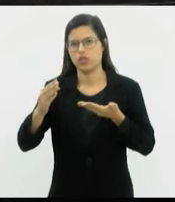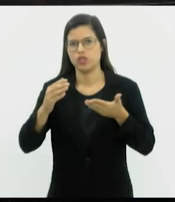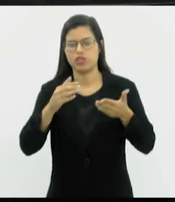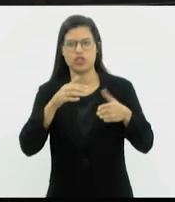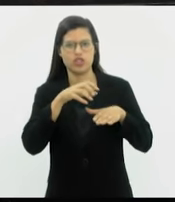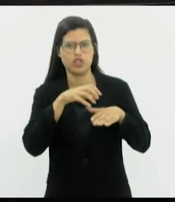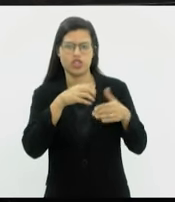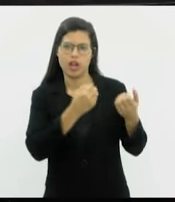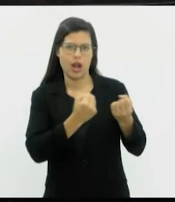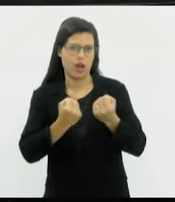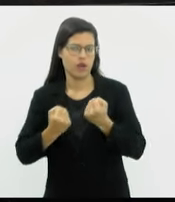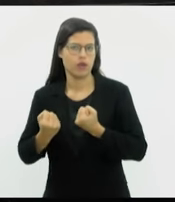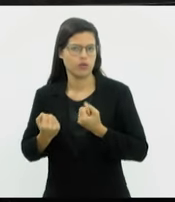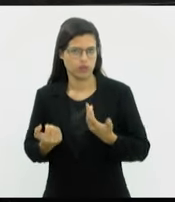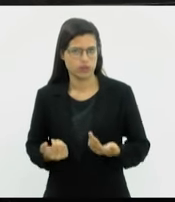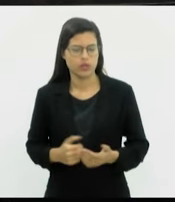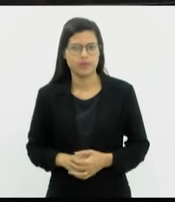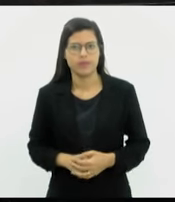Só automóveis,